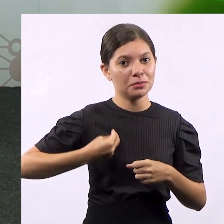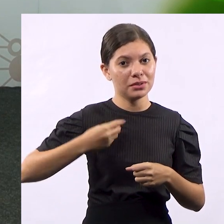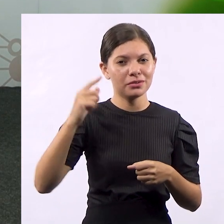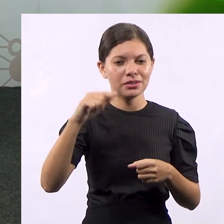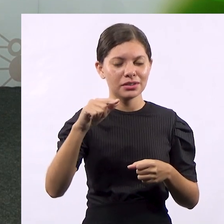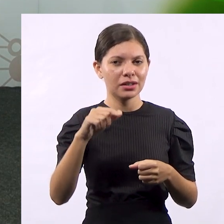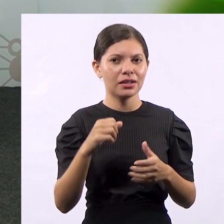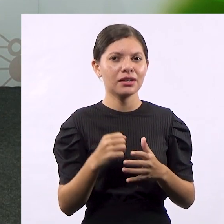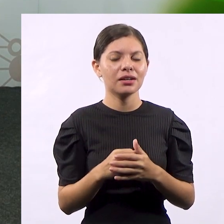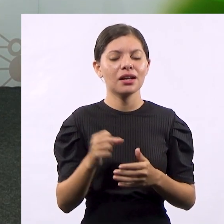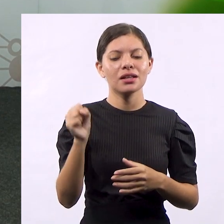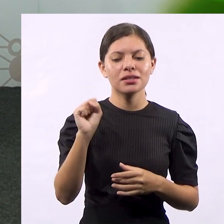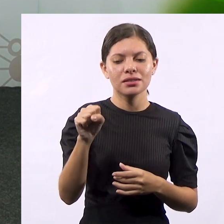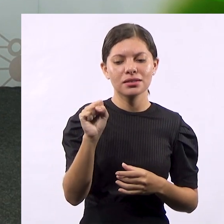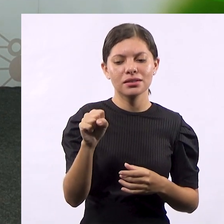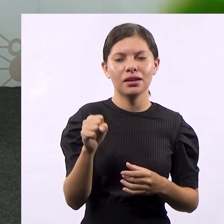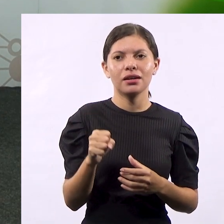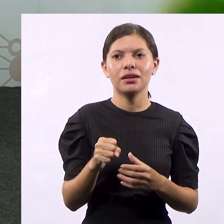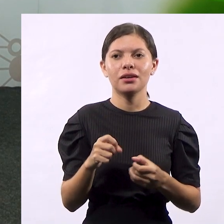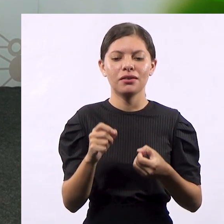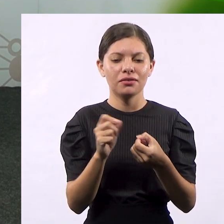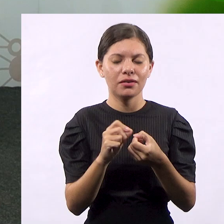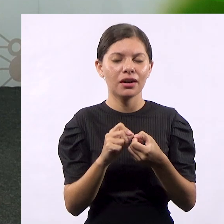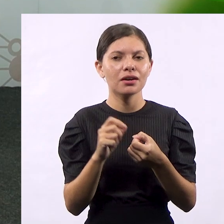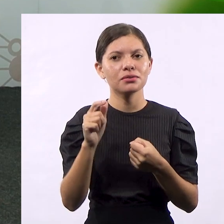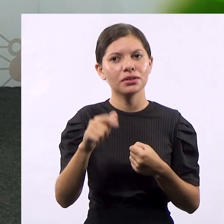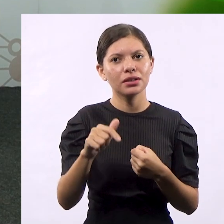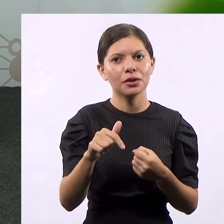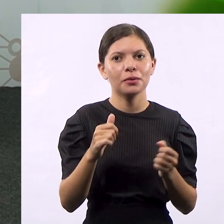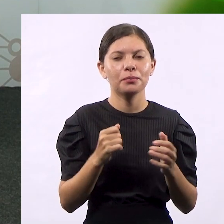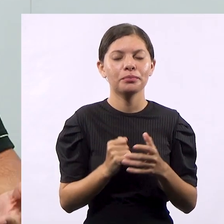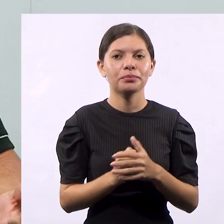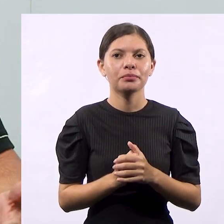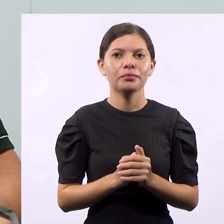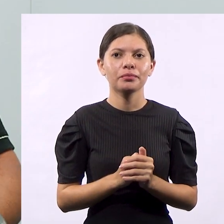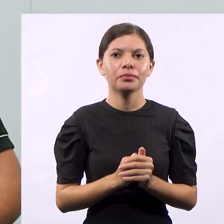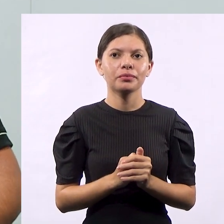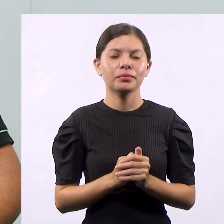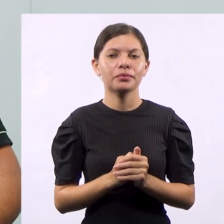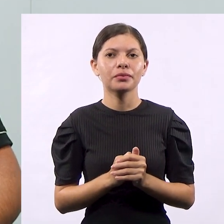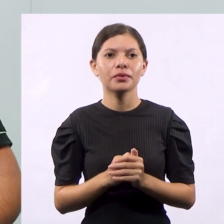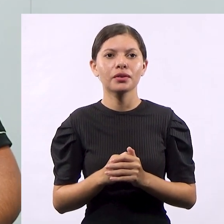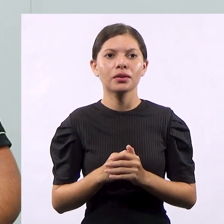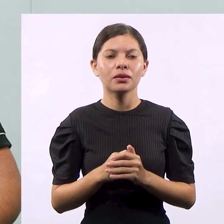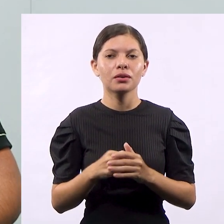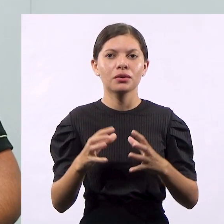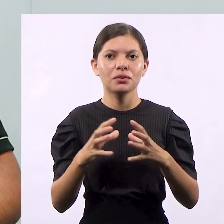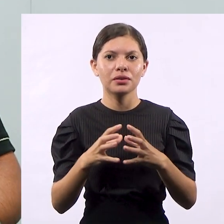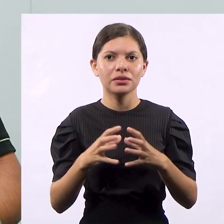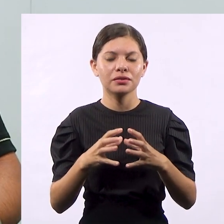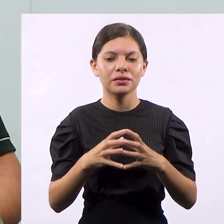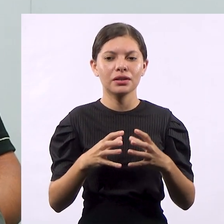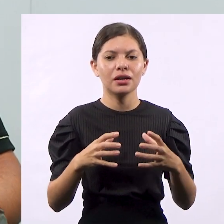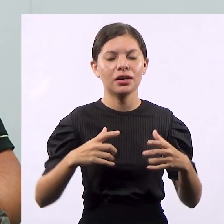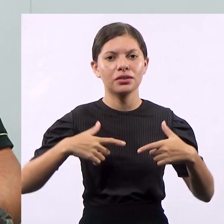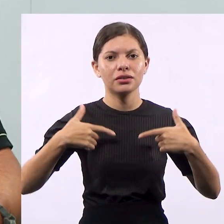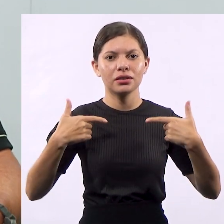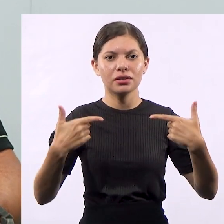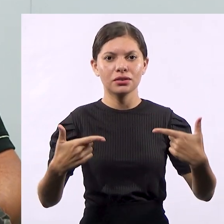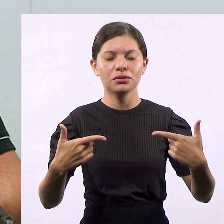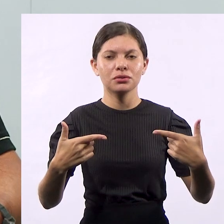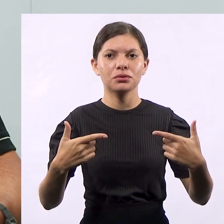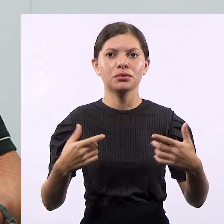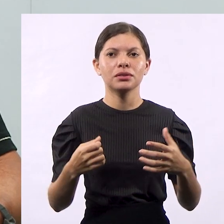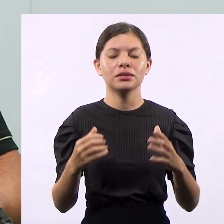né? Todo mundo vai dizer que faz gestão democrática, todo mundo vai dizer que considera as coletividades na definição das ações da escola. Então, é